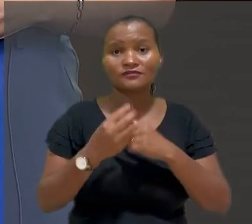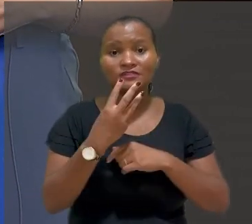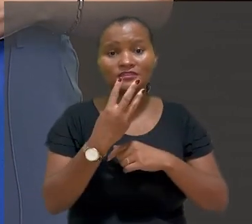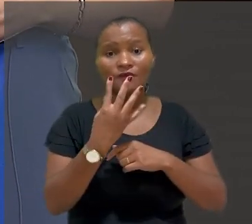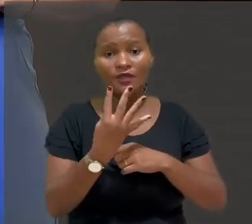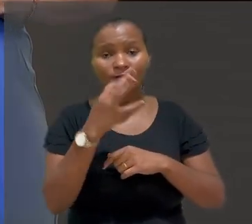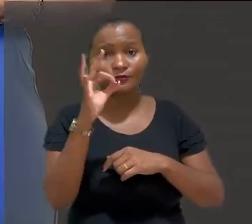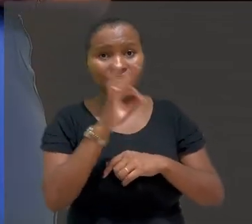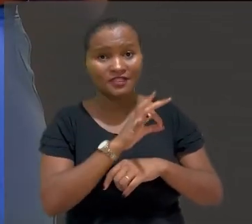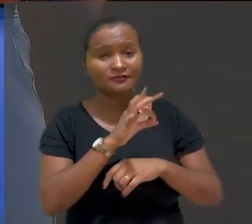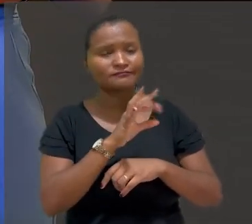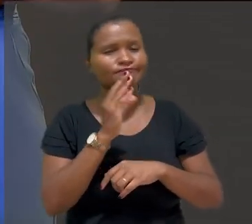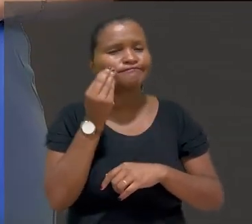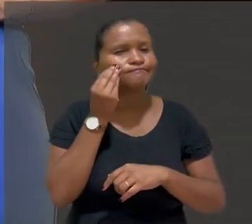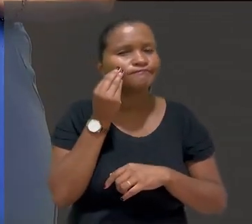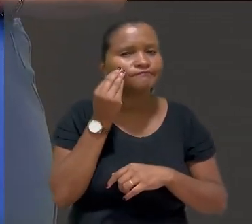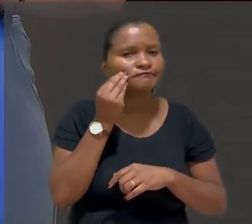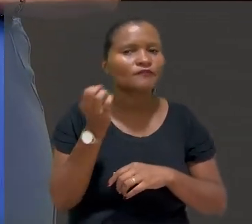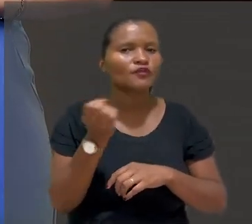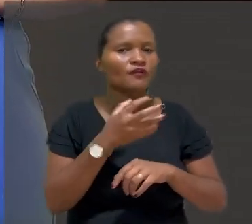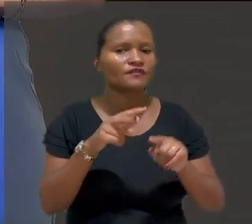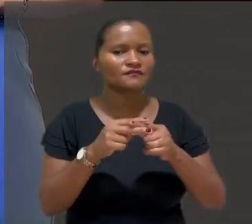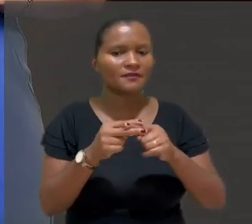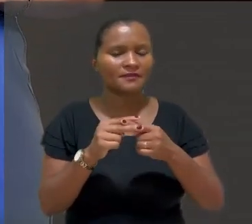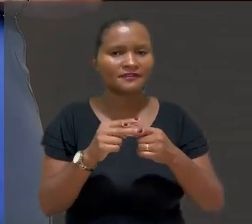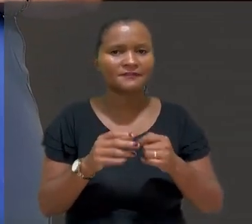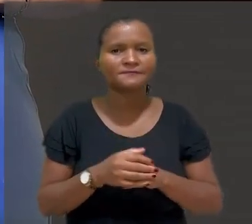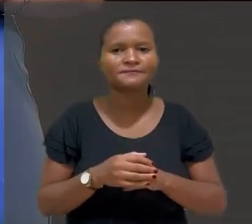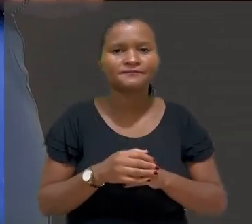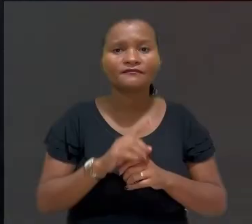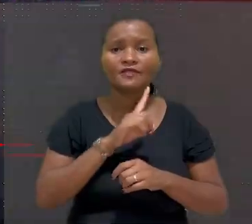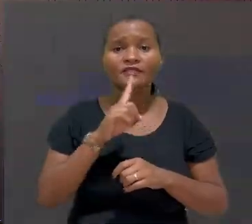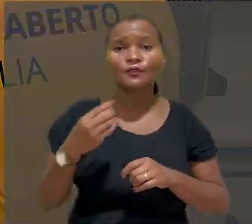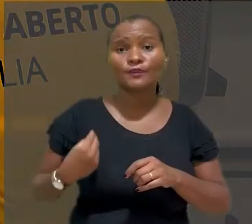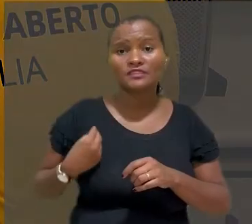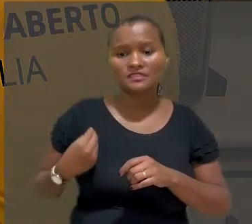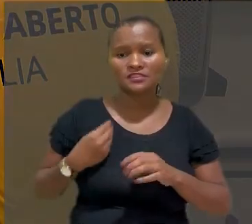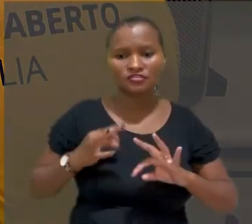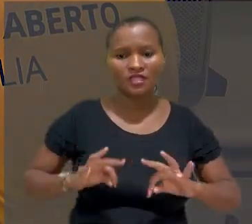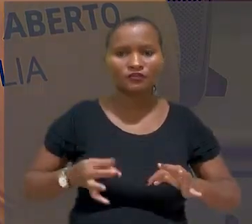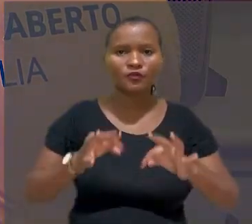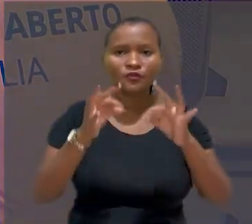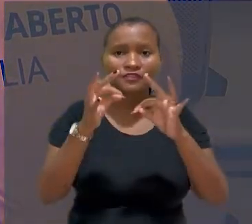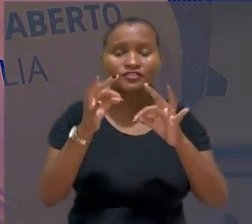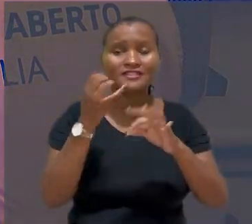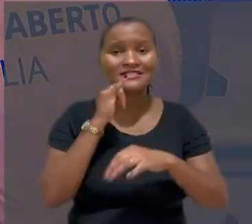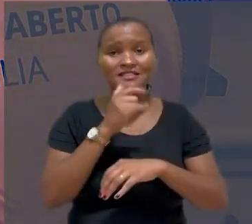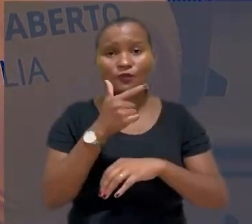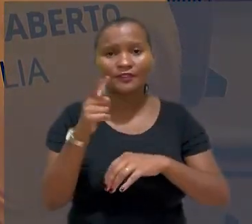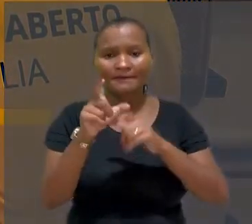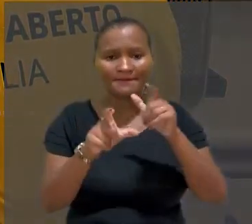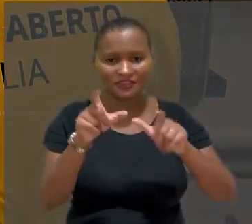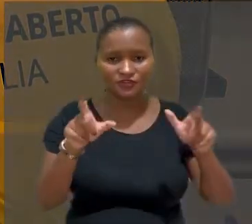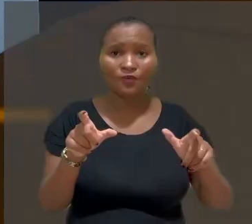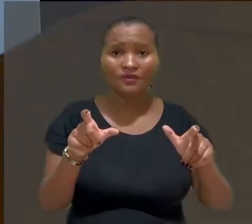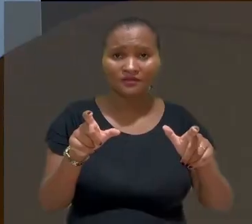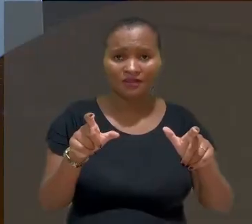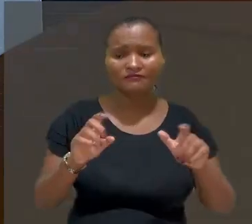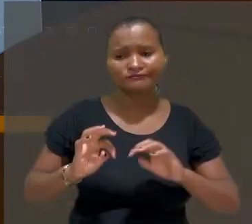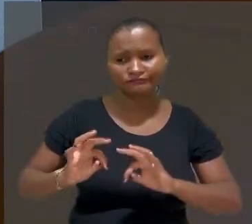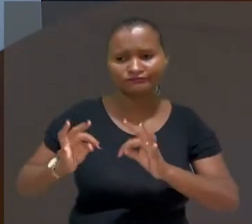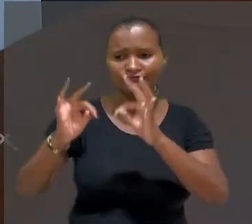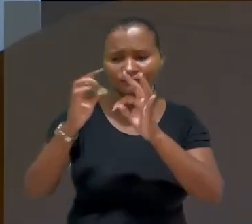seus negócios e outras 34% estão explorando novas ferramentas. Não existe tecnologia